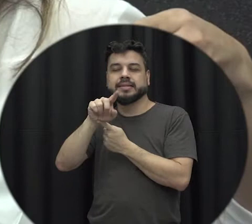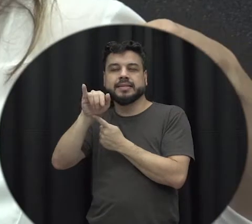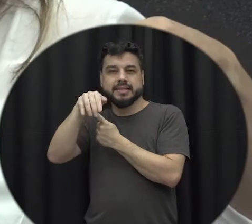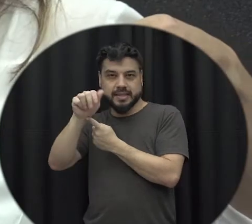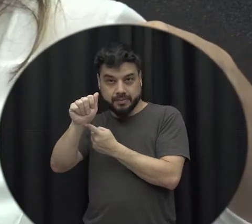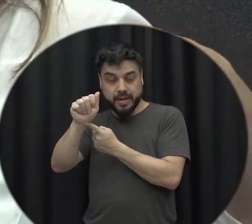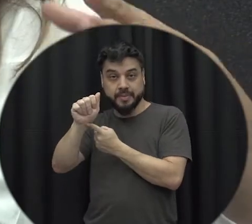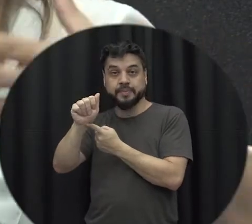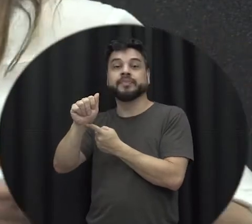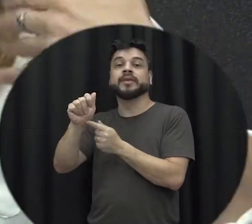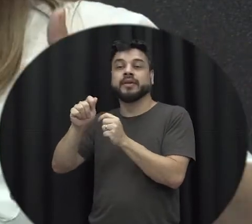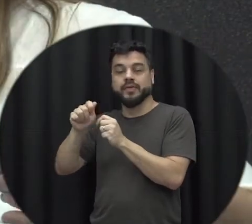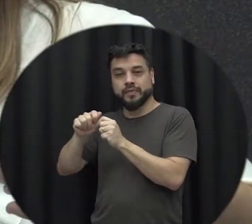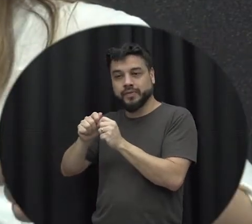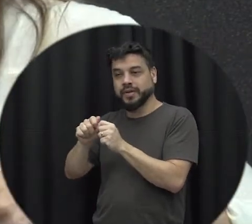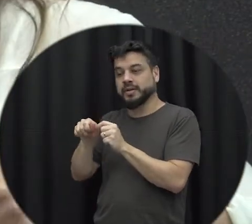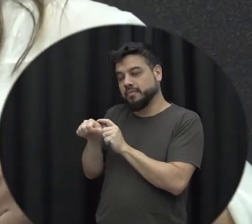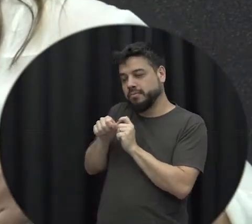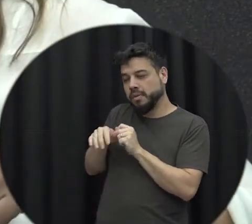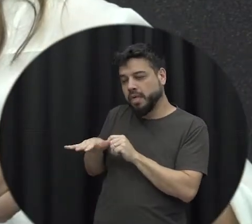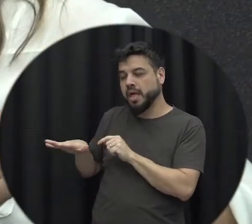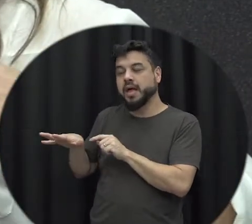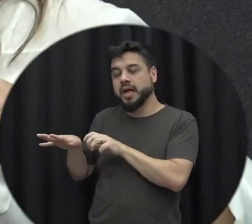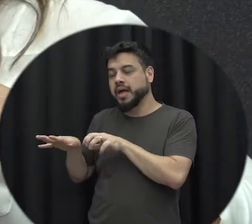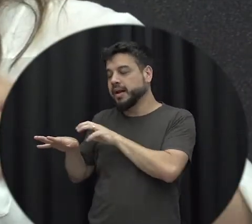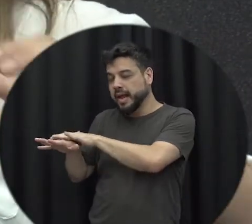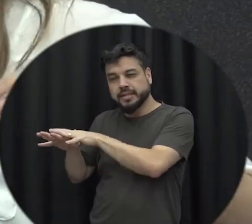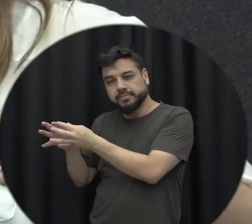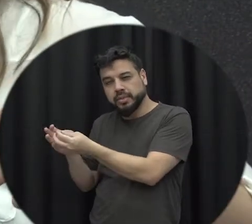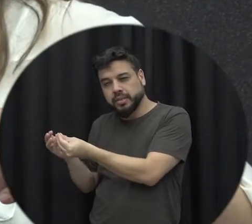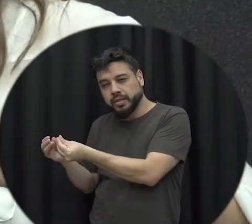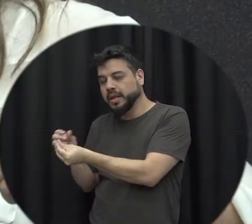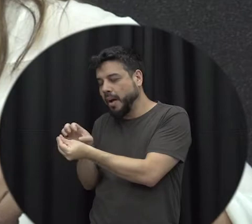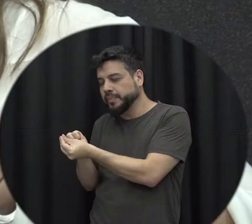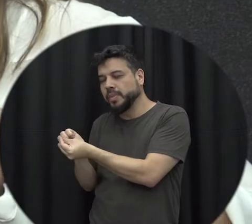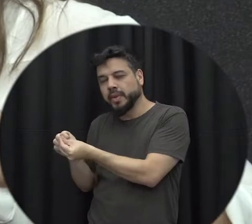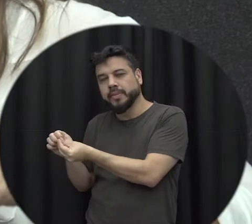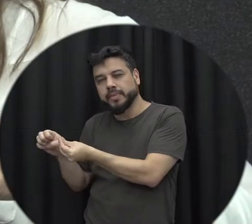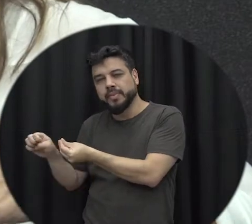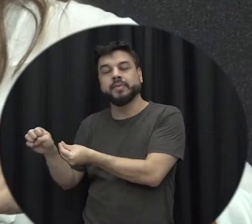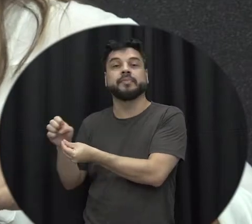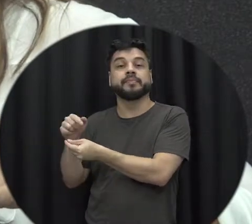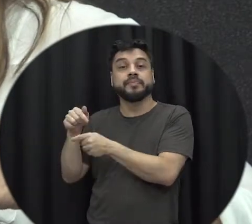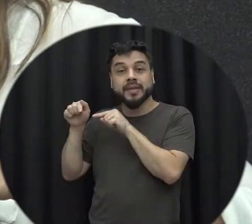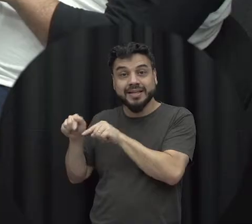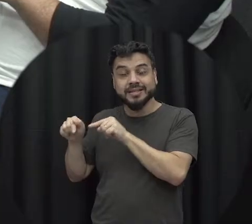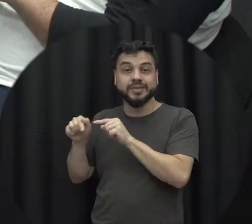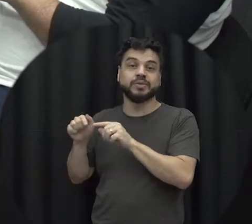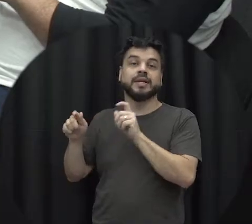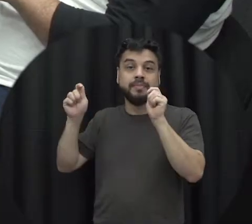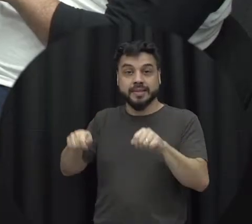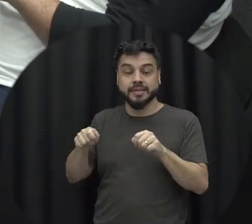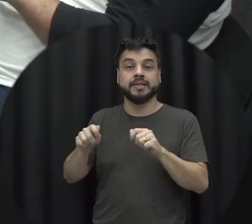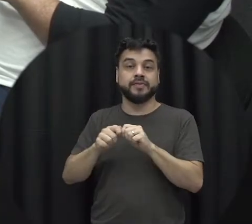vários pedacinhos. E é aí que eles se alimentam. Essa capacidade de quebrar a molécula em vários pedaços, a